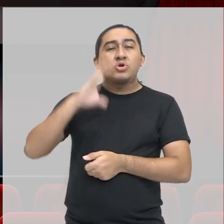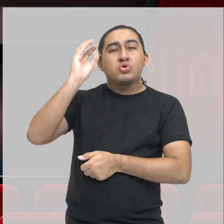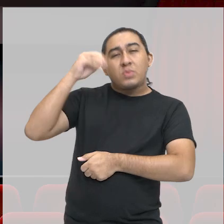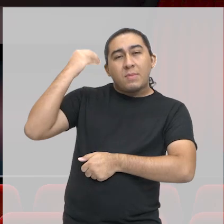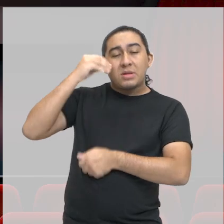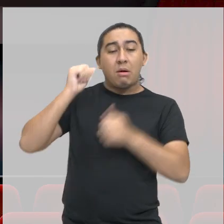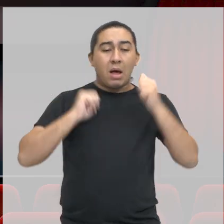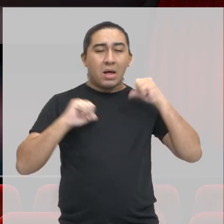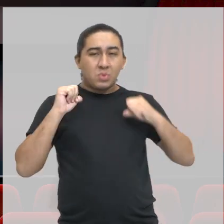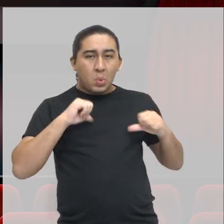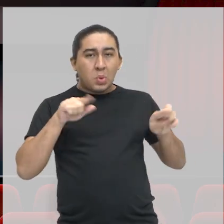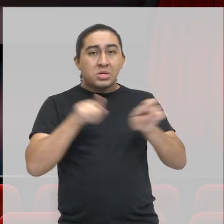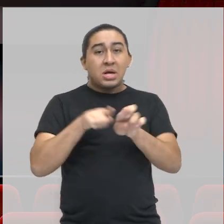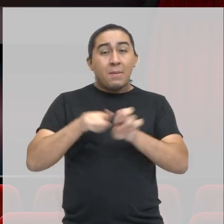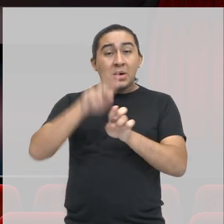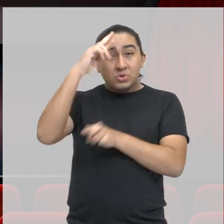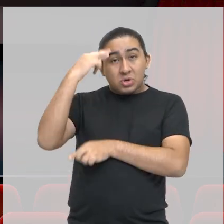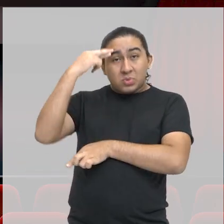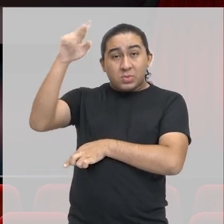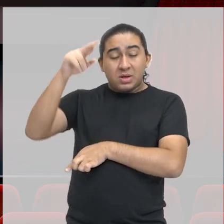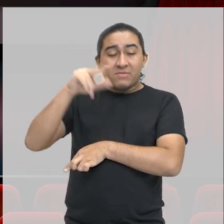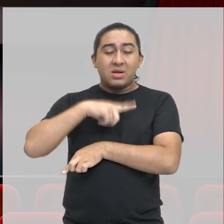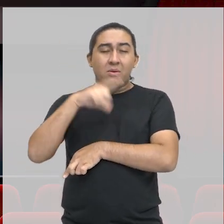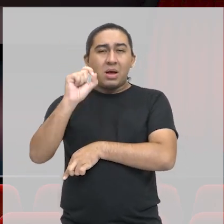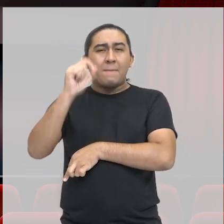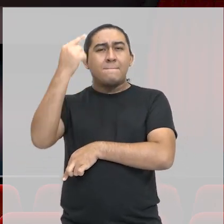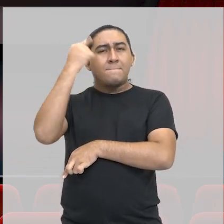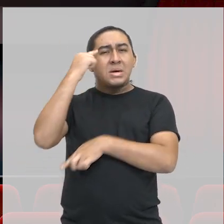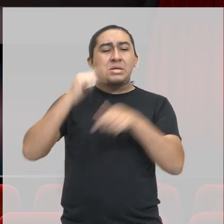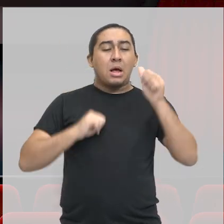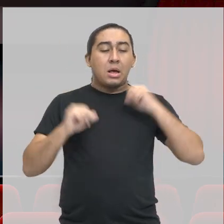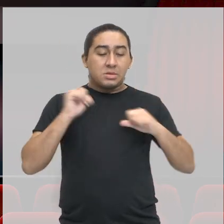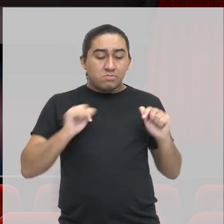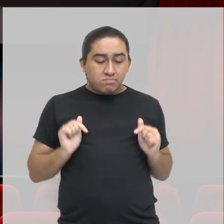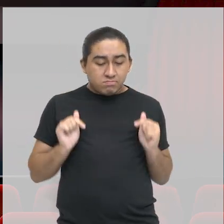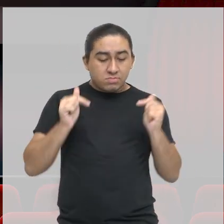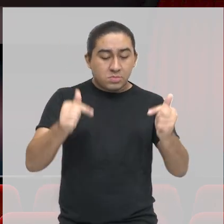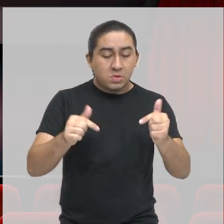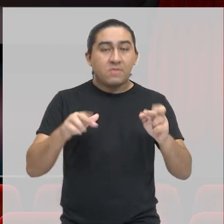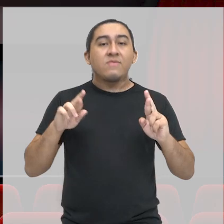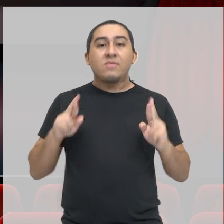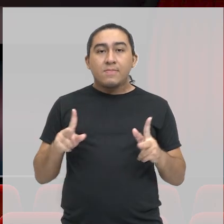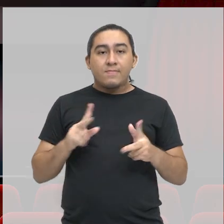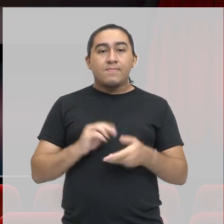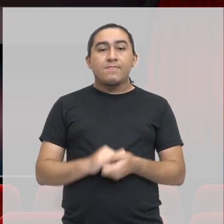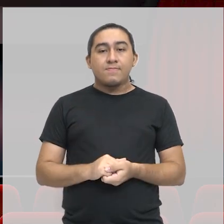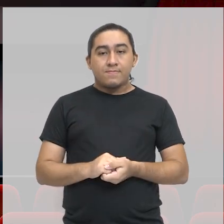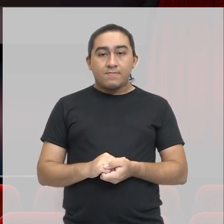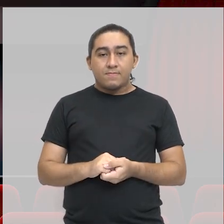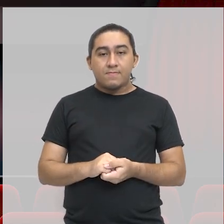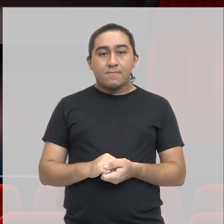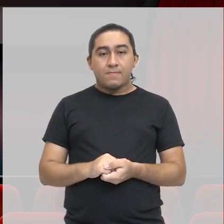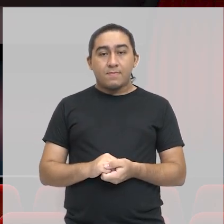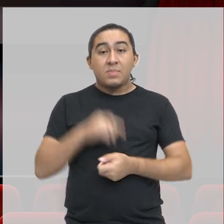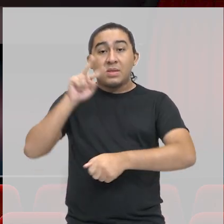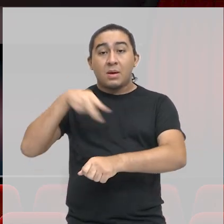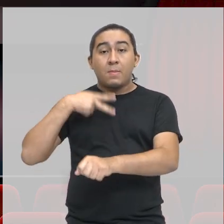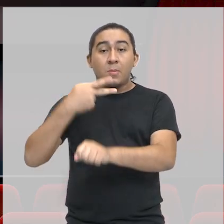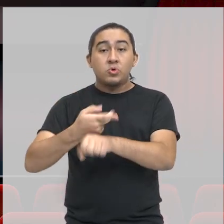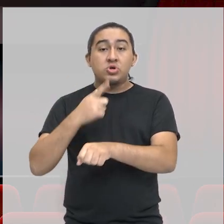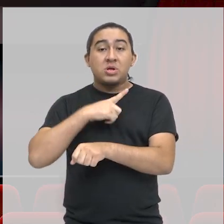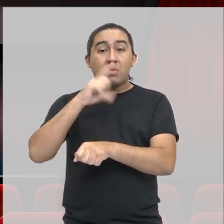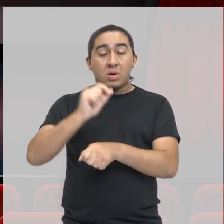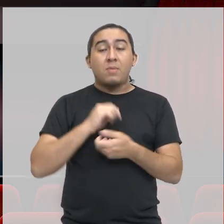eles estão sempre atuando de uma forma diferente. Depois temos um